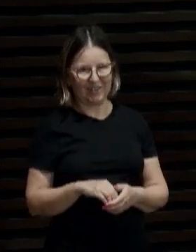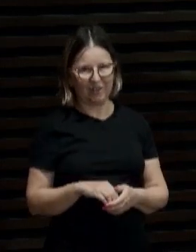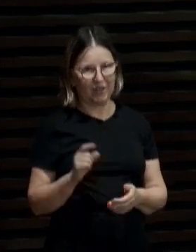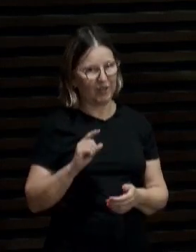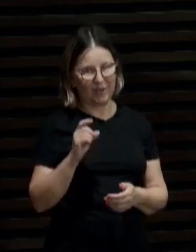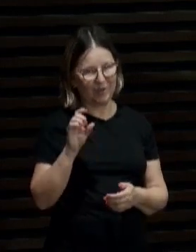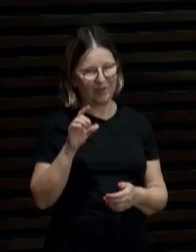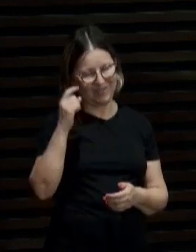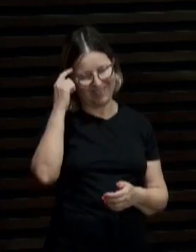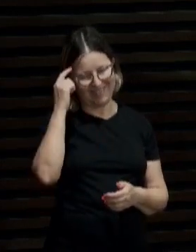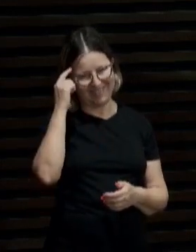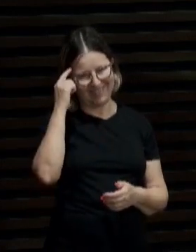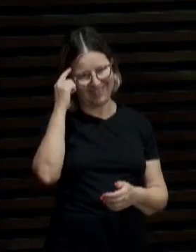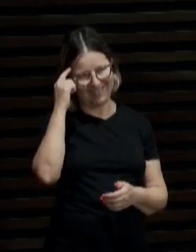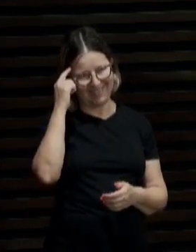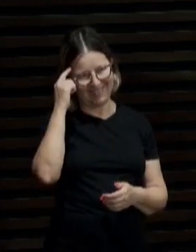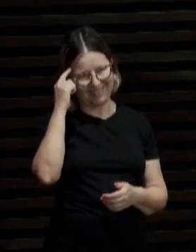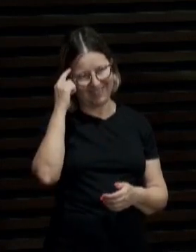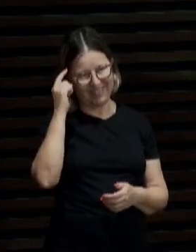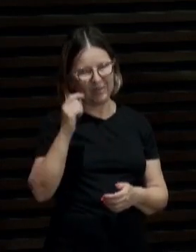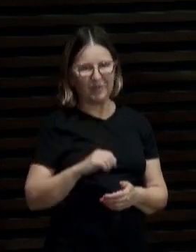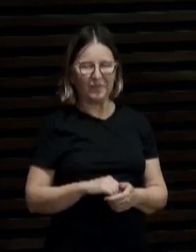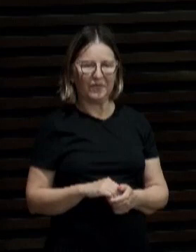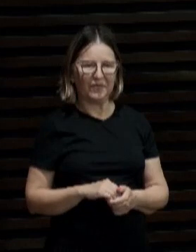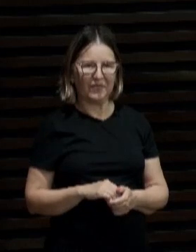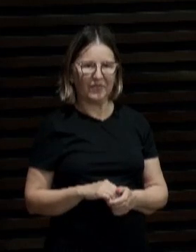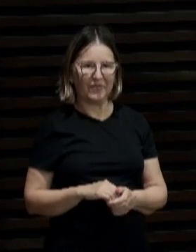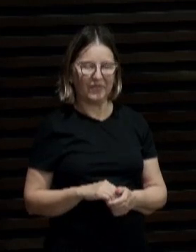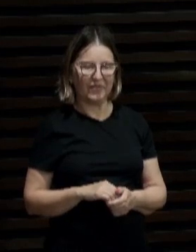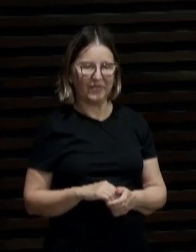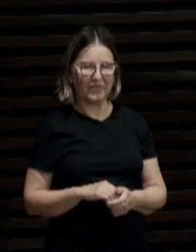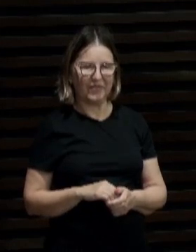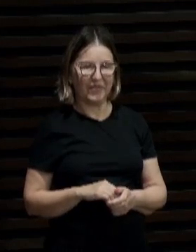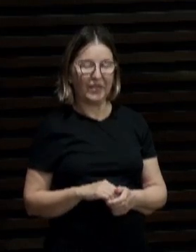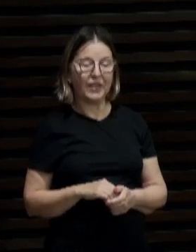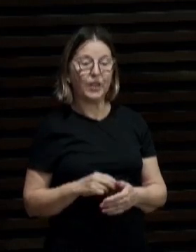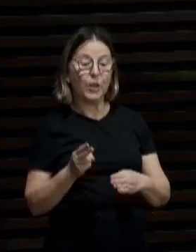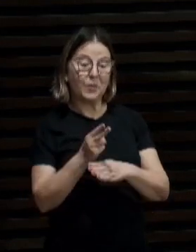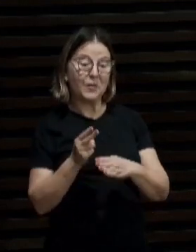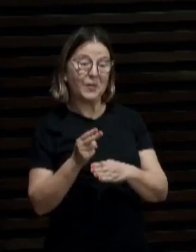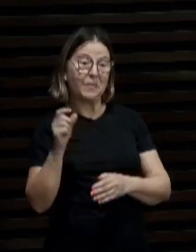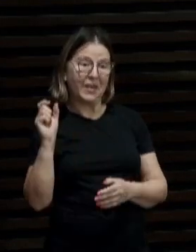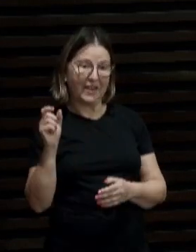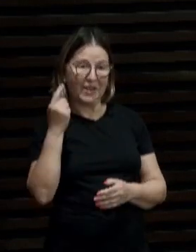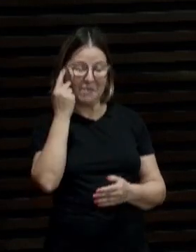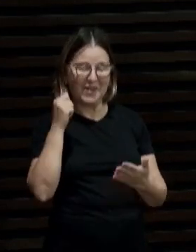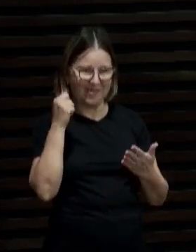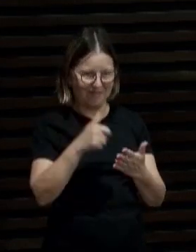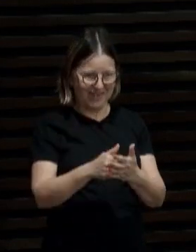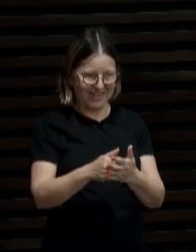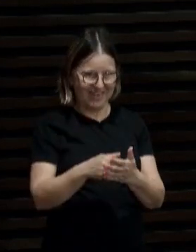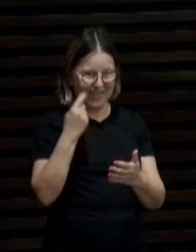mente, não é apenas intelectual, ele empenhou o seu coração para buscar a palavra de Deus, para cumprir e